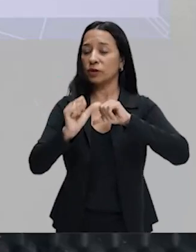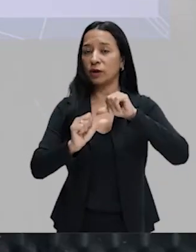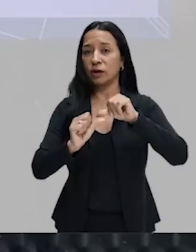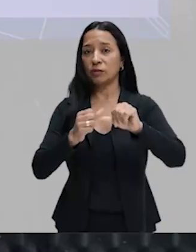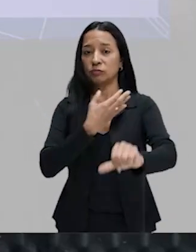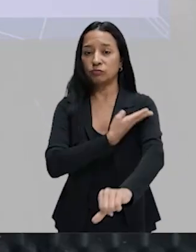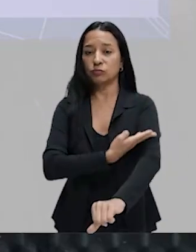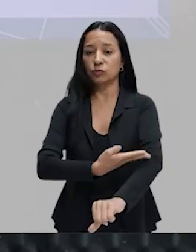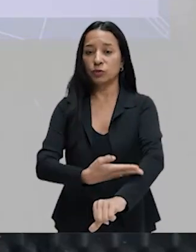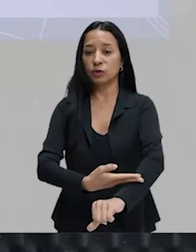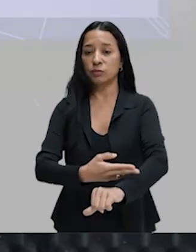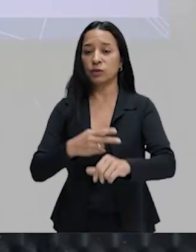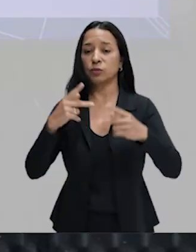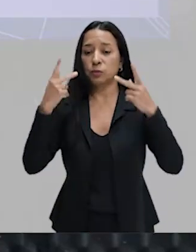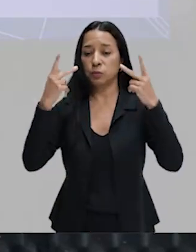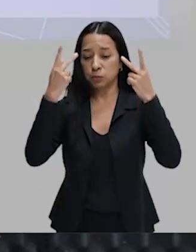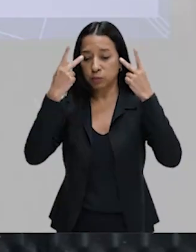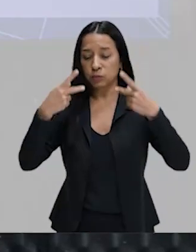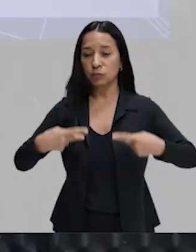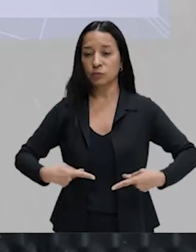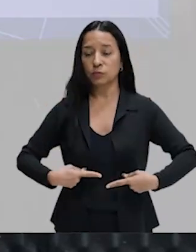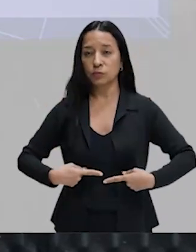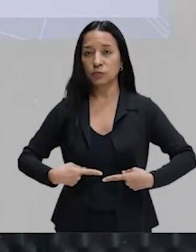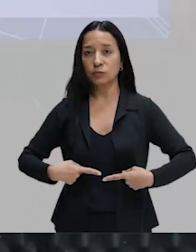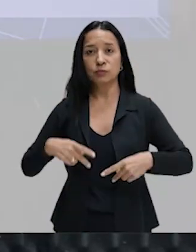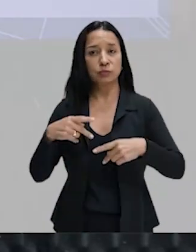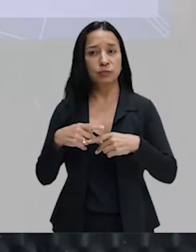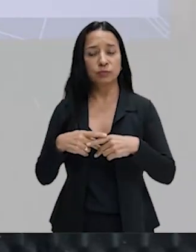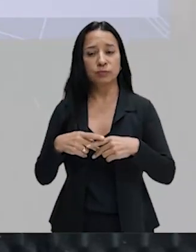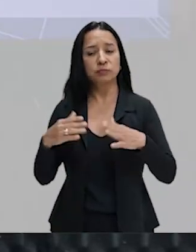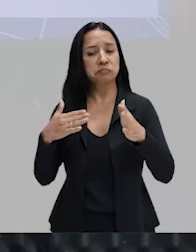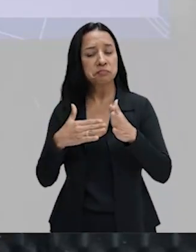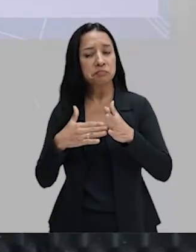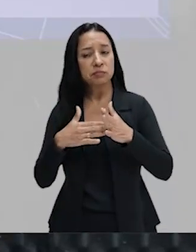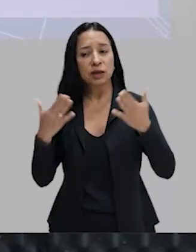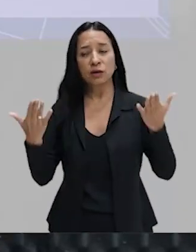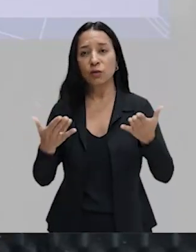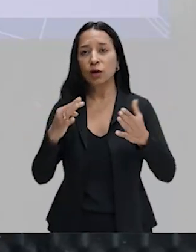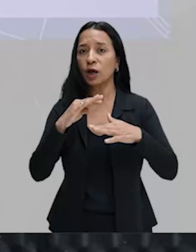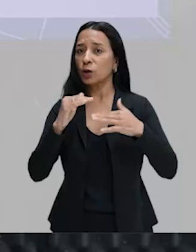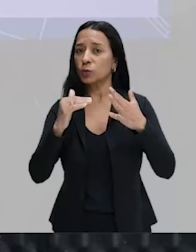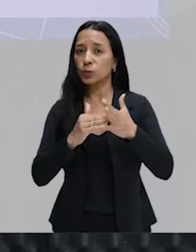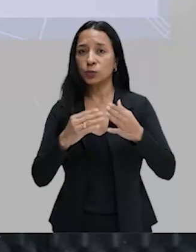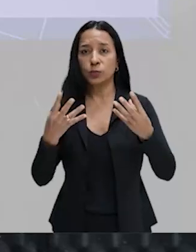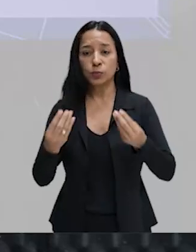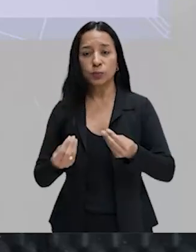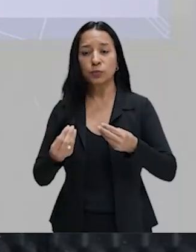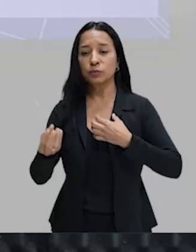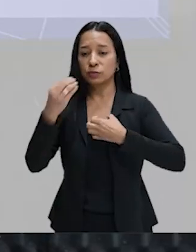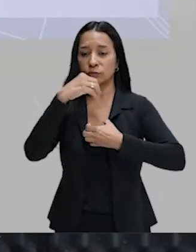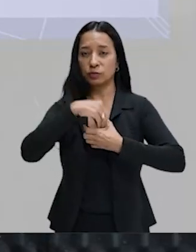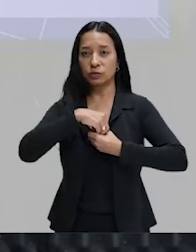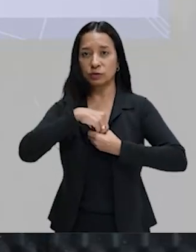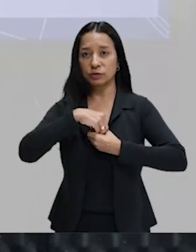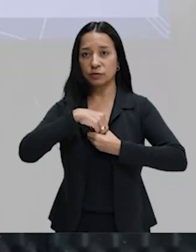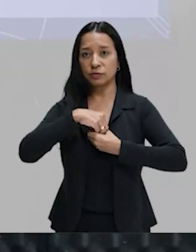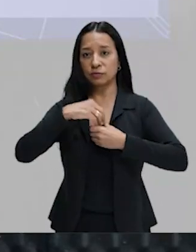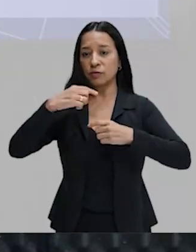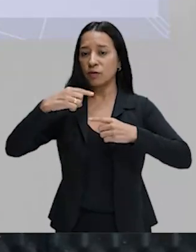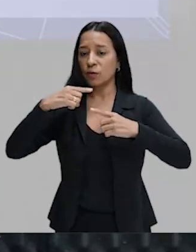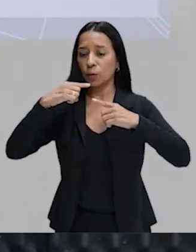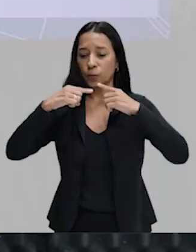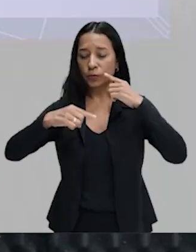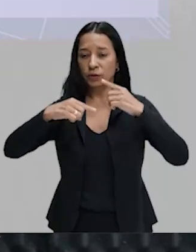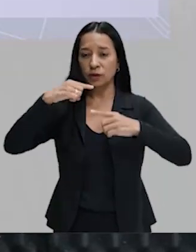comportamento. Até então, tudo era muito subjetivo, tudo era defendido de forma sob